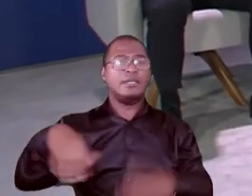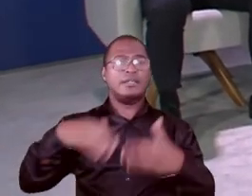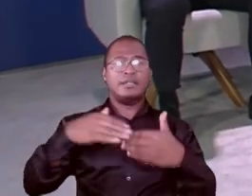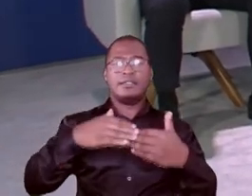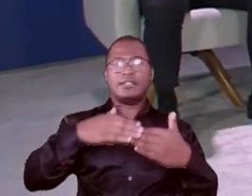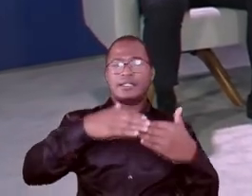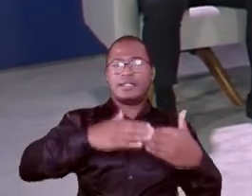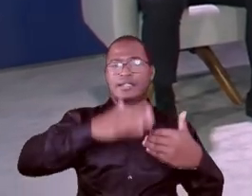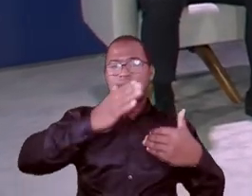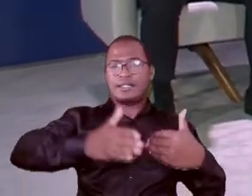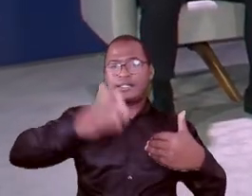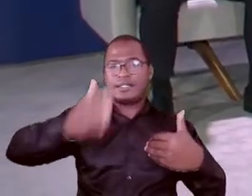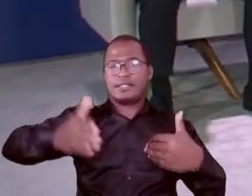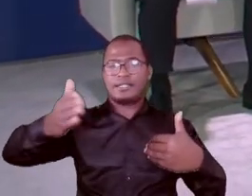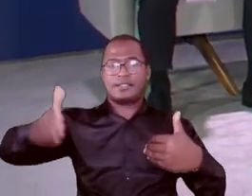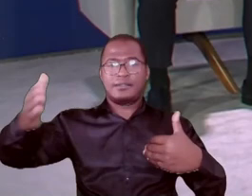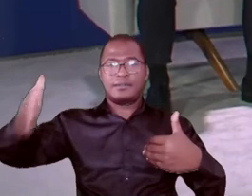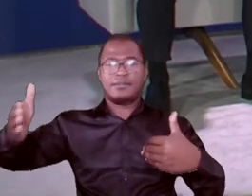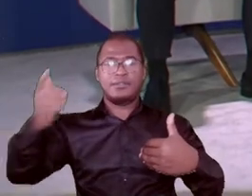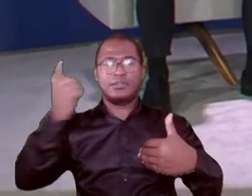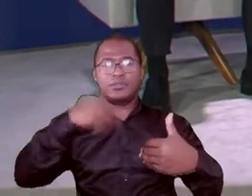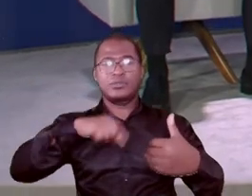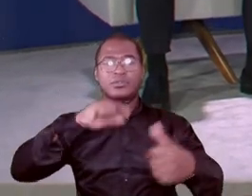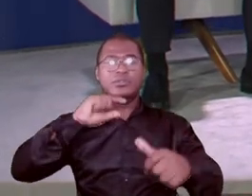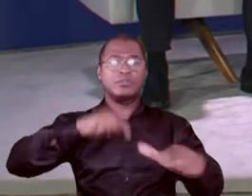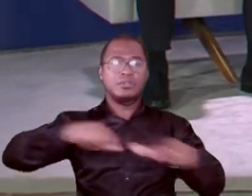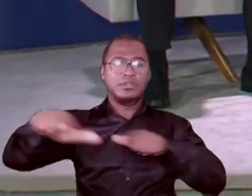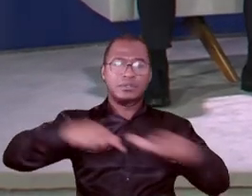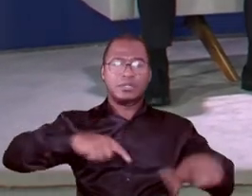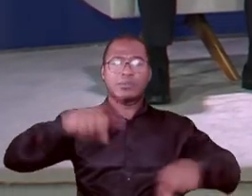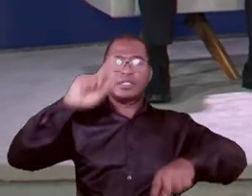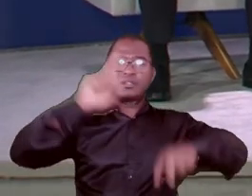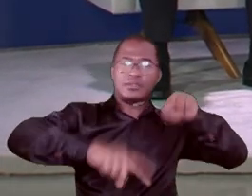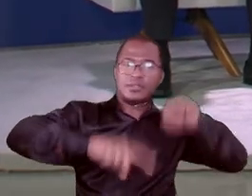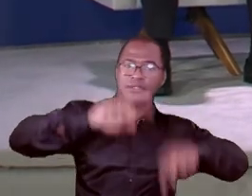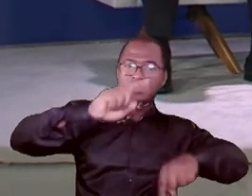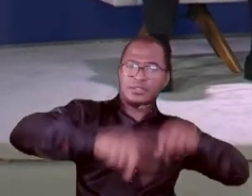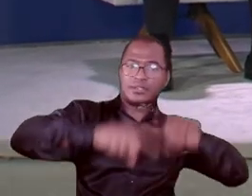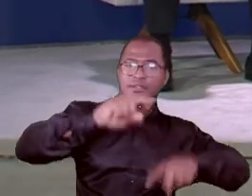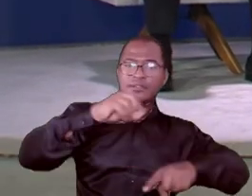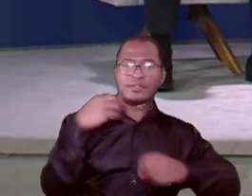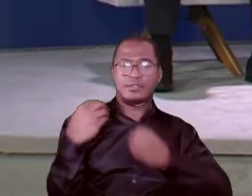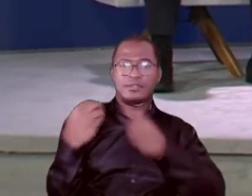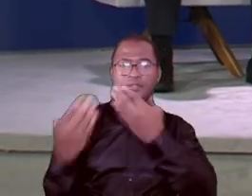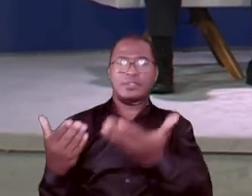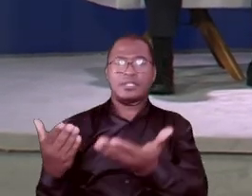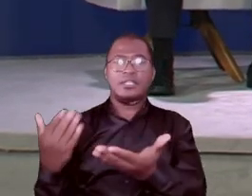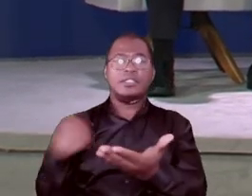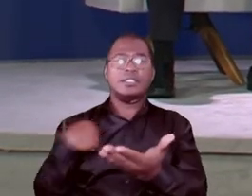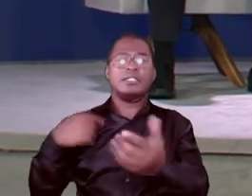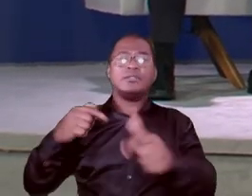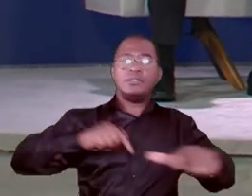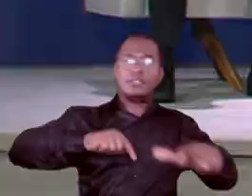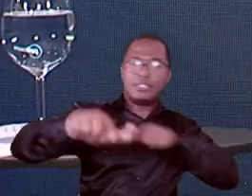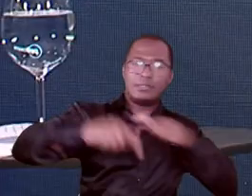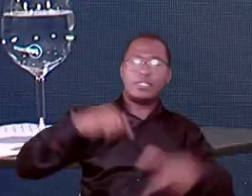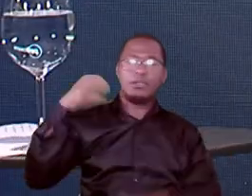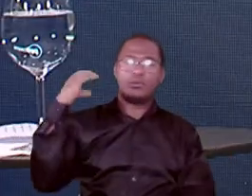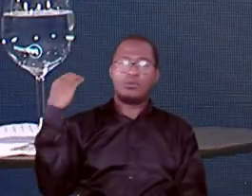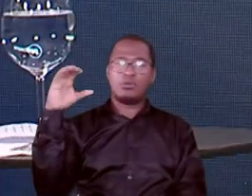otimizar a prestação de serviço e crédito tem dois Desafios que a gente vê casados a essa